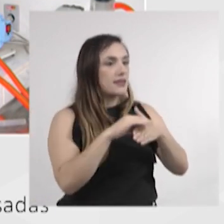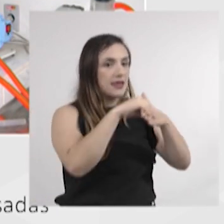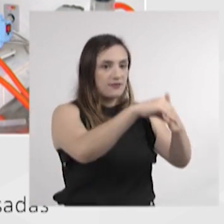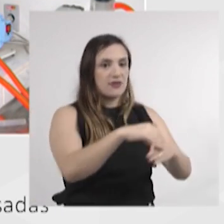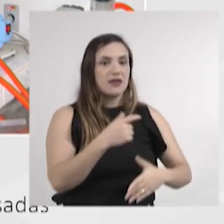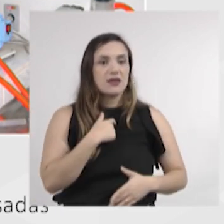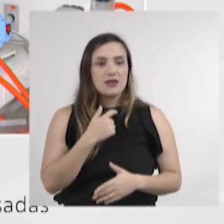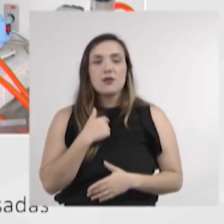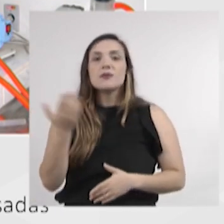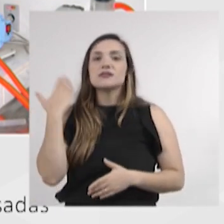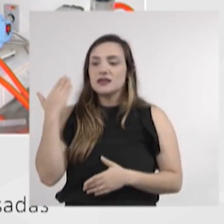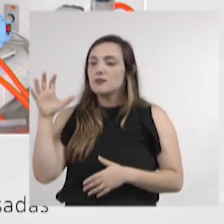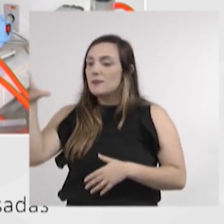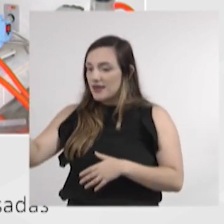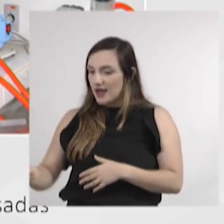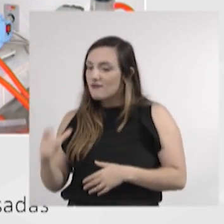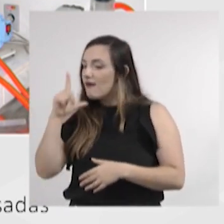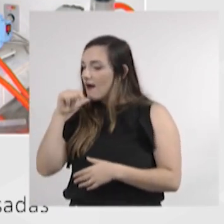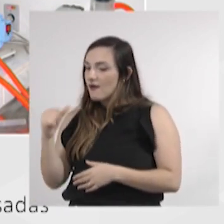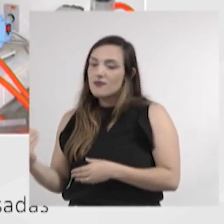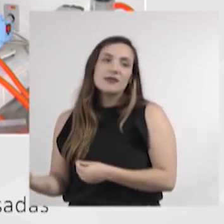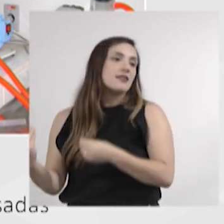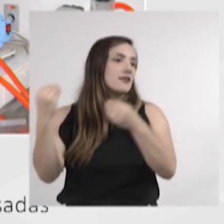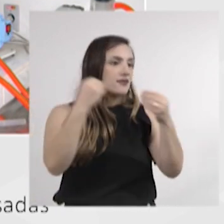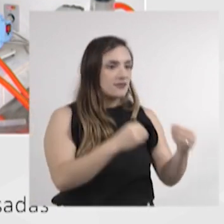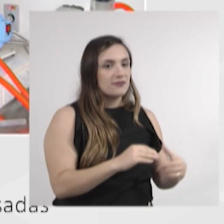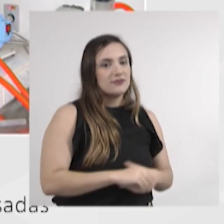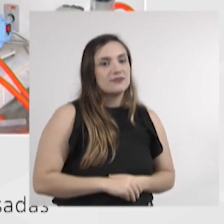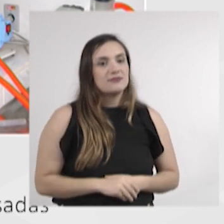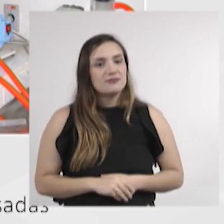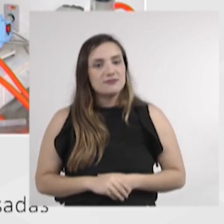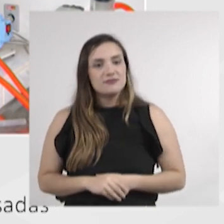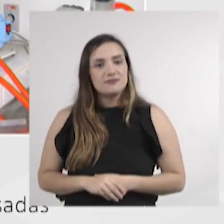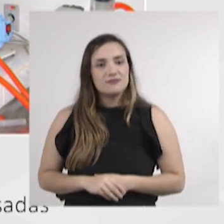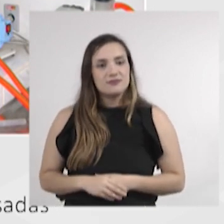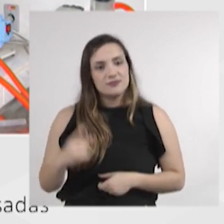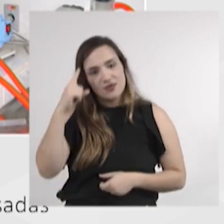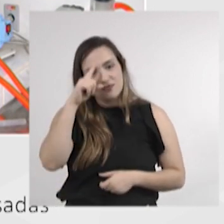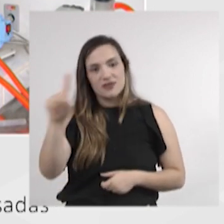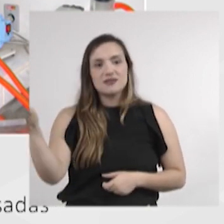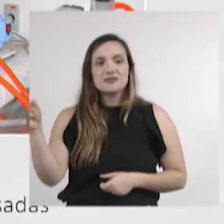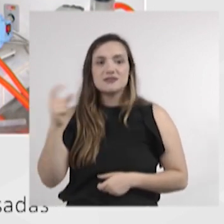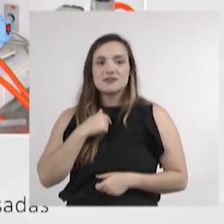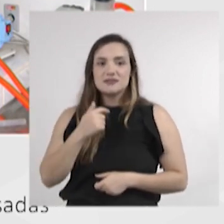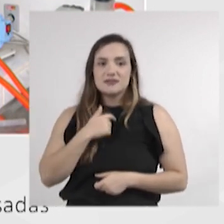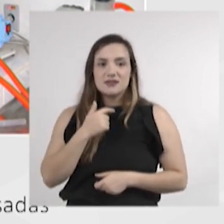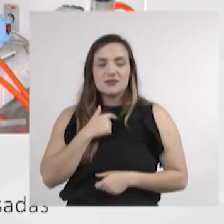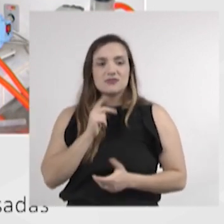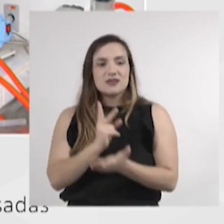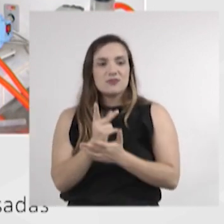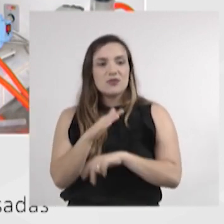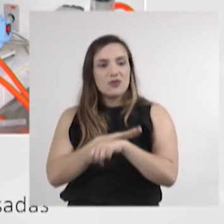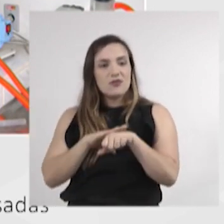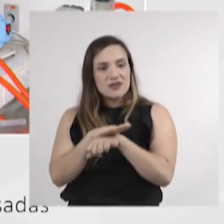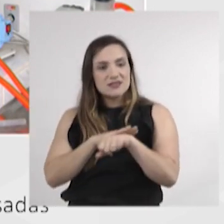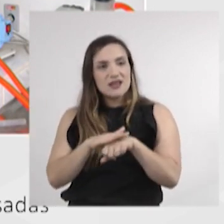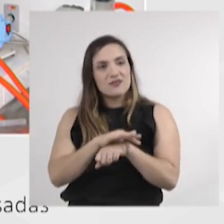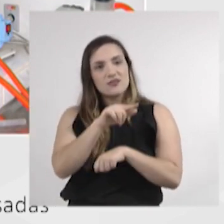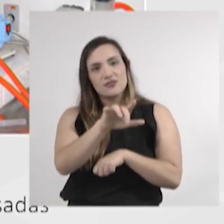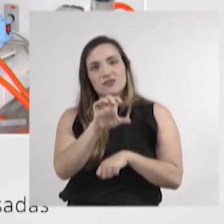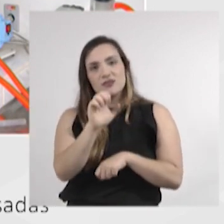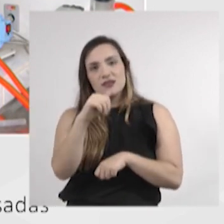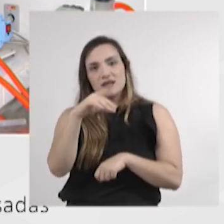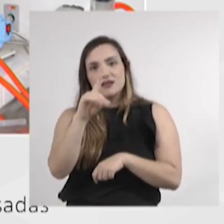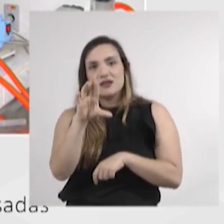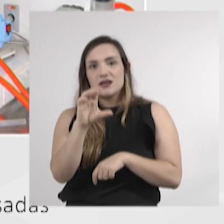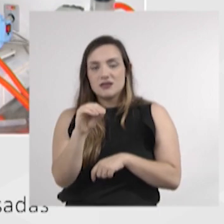era eu que circulava junto com a minha equipe nesse trecho todo. O Leandro, uma vez por mês eu passava na porta do Leandro lá na